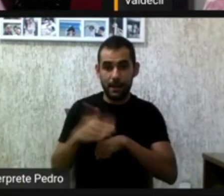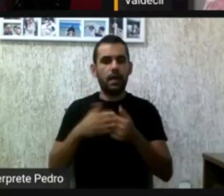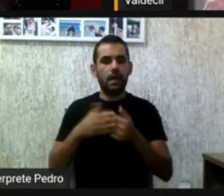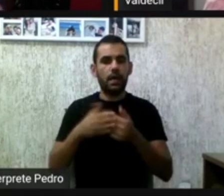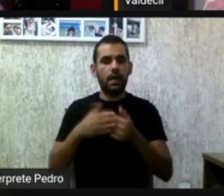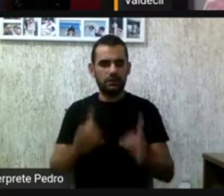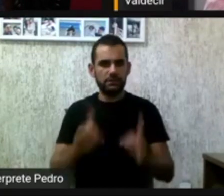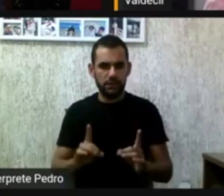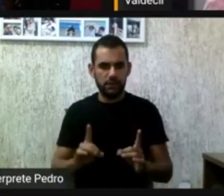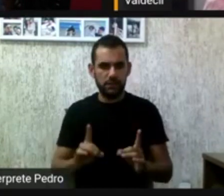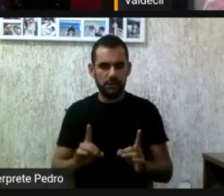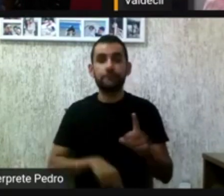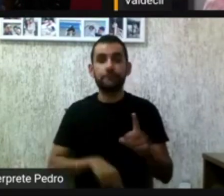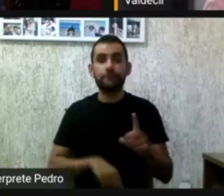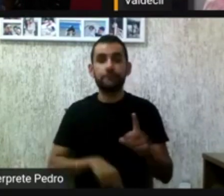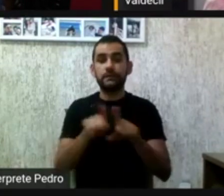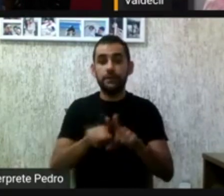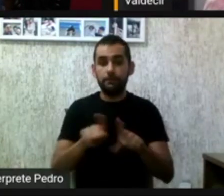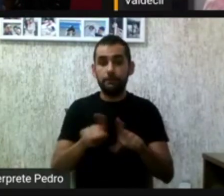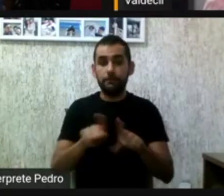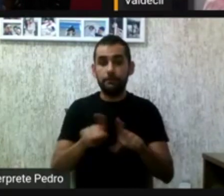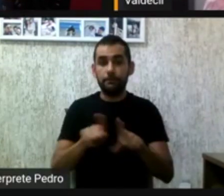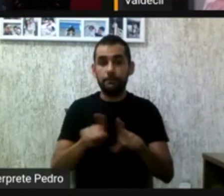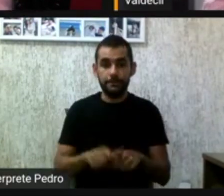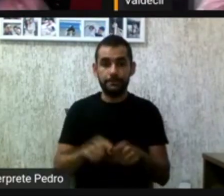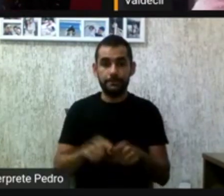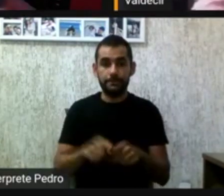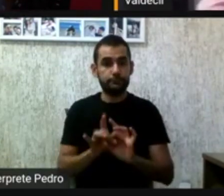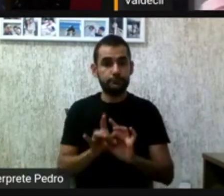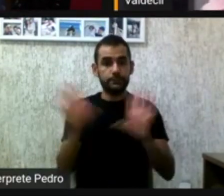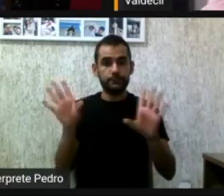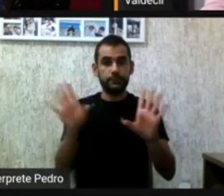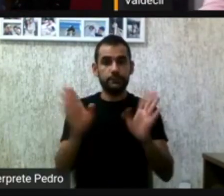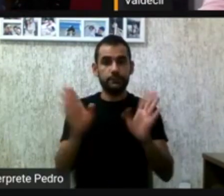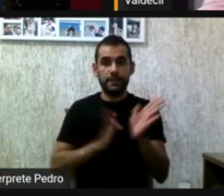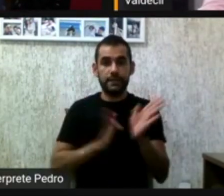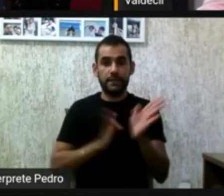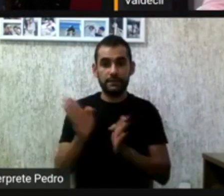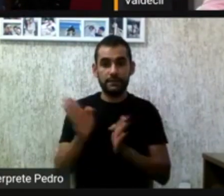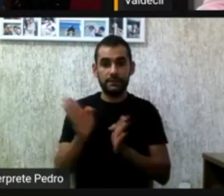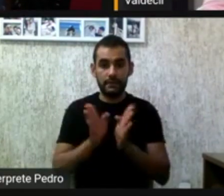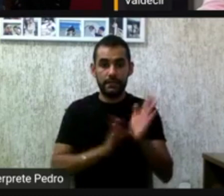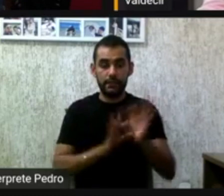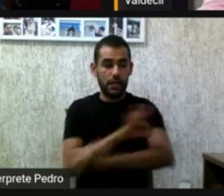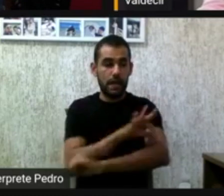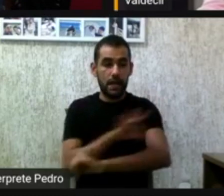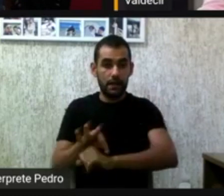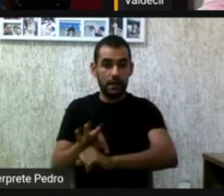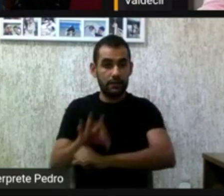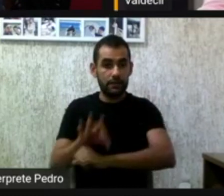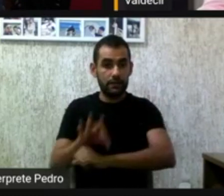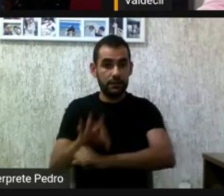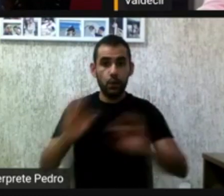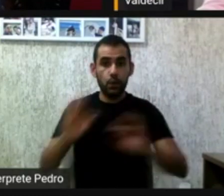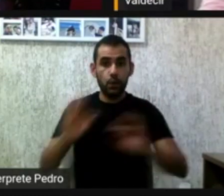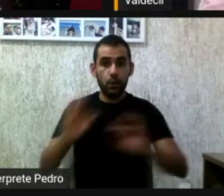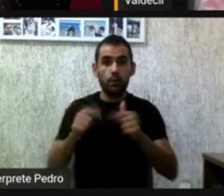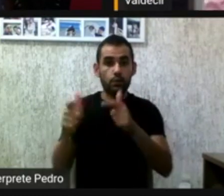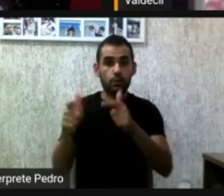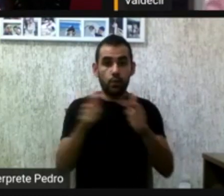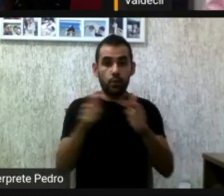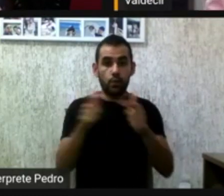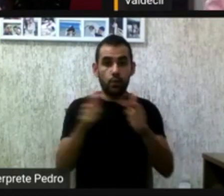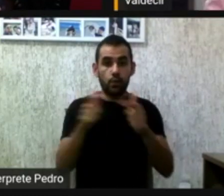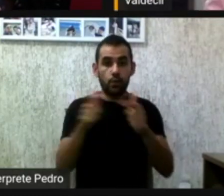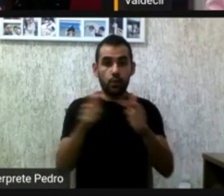possibilitar acessibilidade arquitetônica em todos os prédios públicos aqui da cidade. Eu achei fantástico